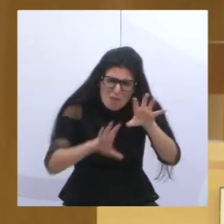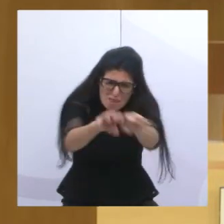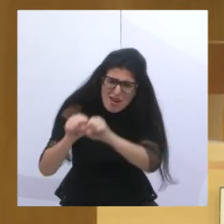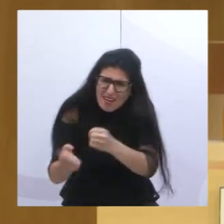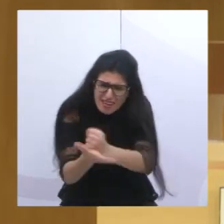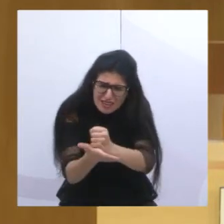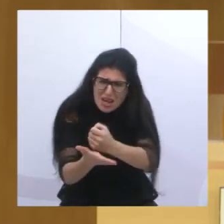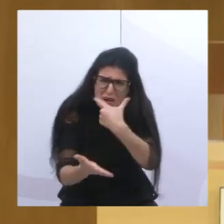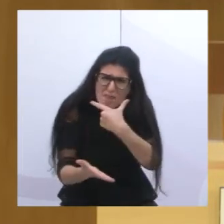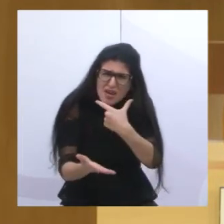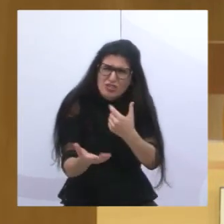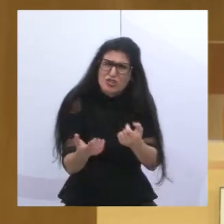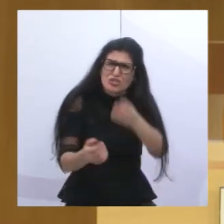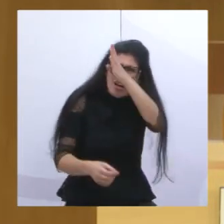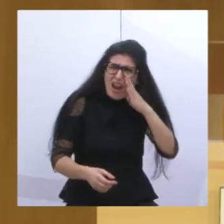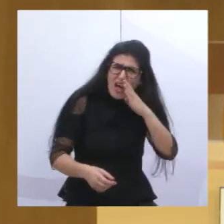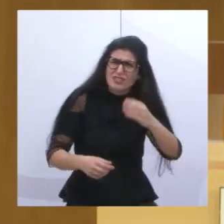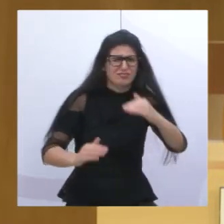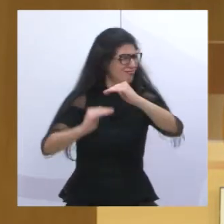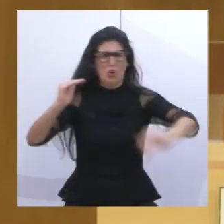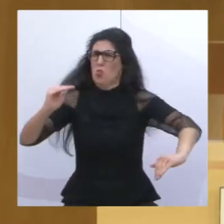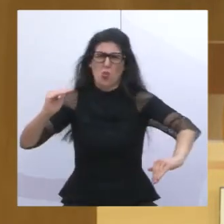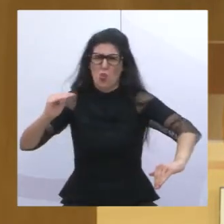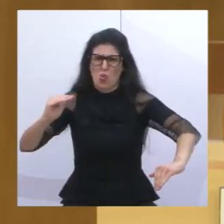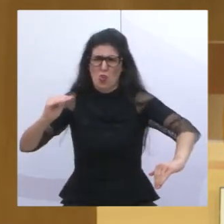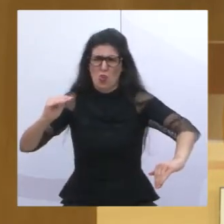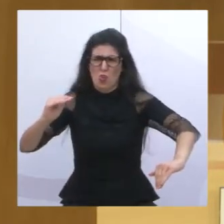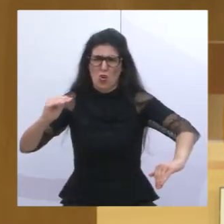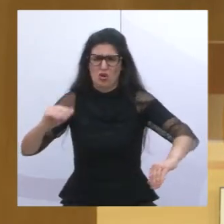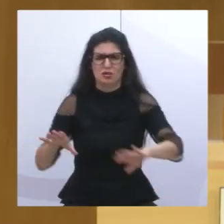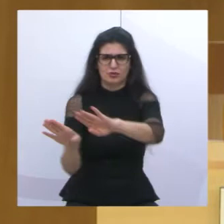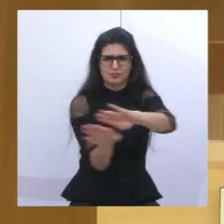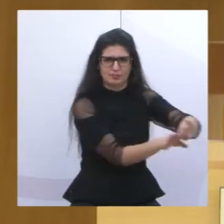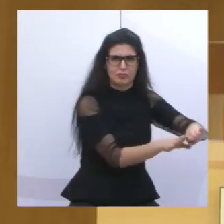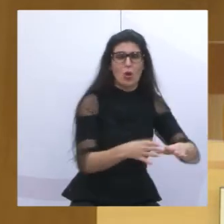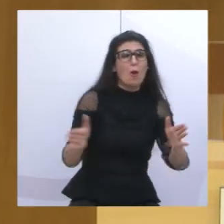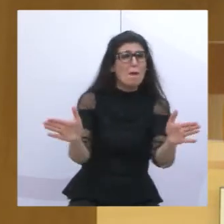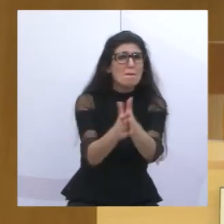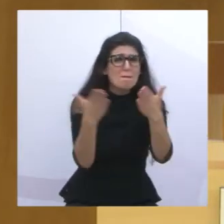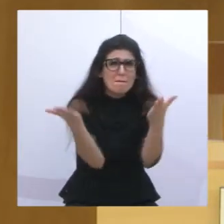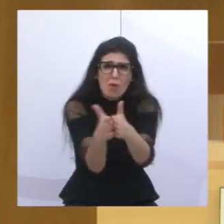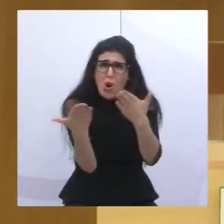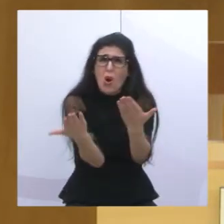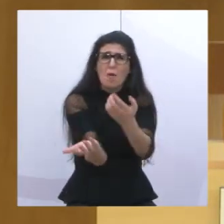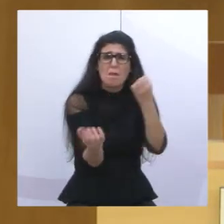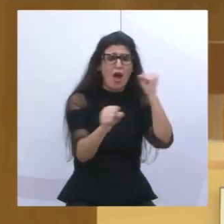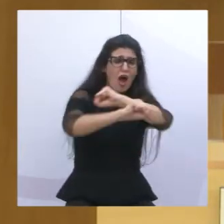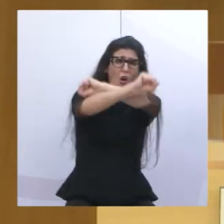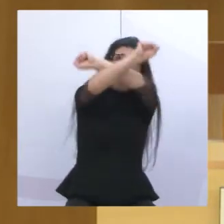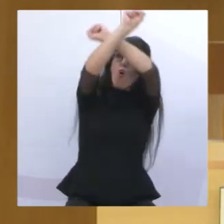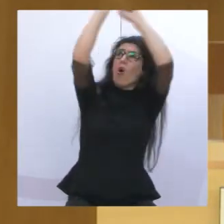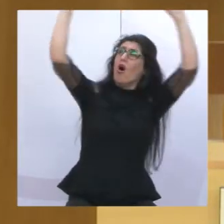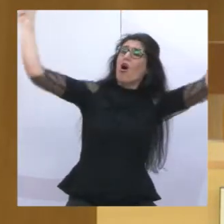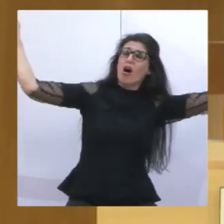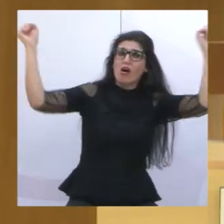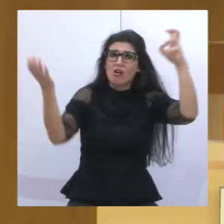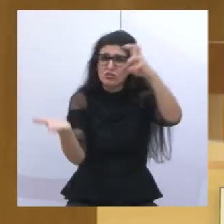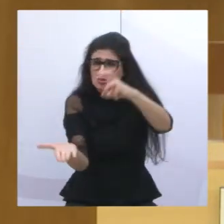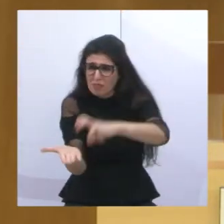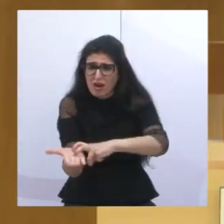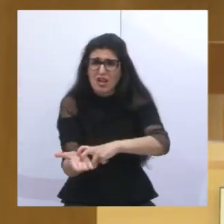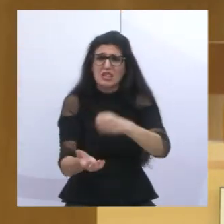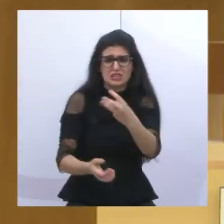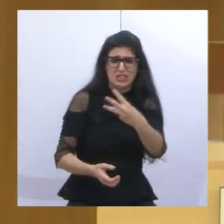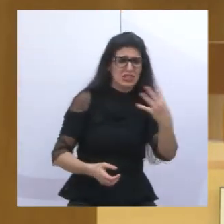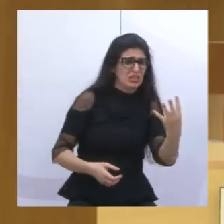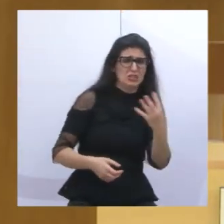pobre, o mais carente, aquele que acorda 2, 3 horas da manhã para ficar na fila do postinho de saúde para pegar o seu medicamento. Não